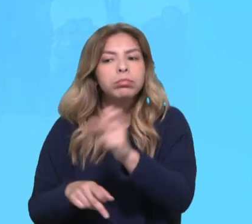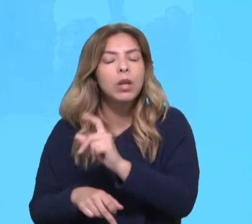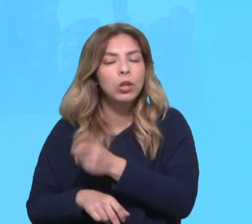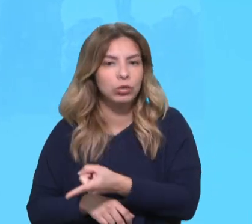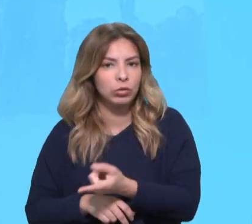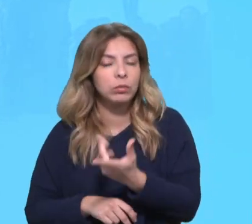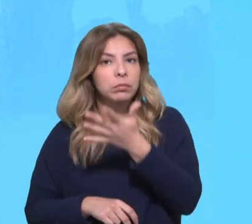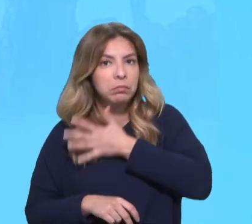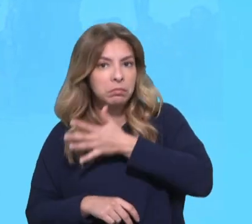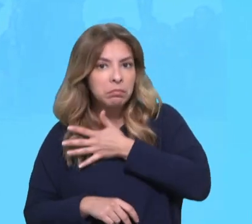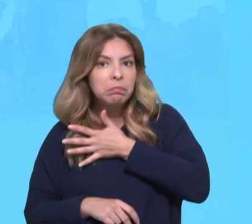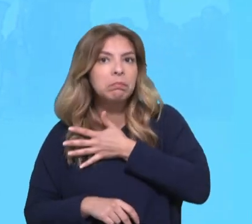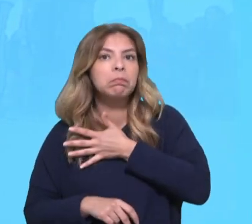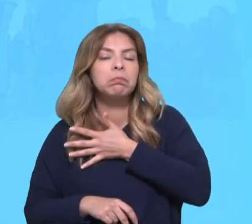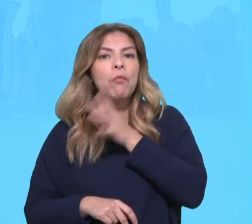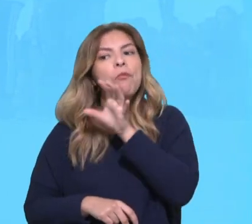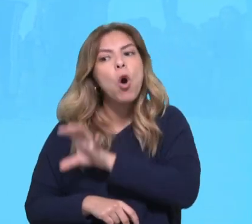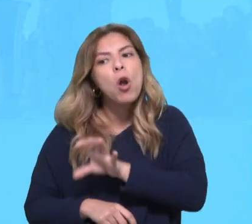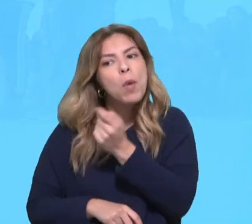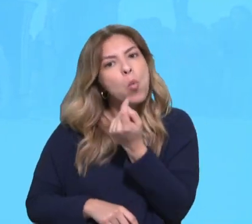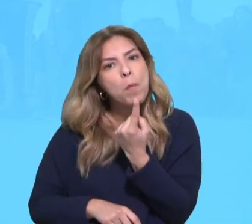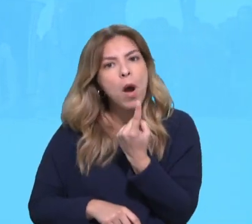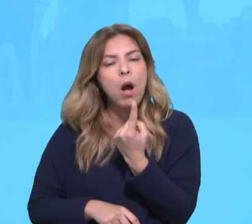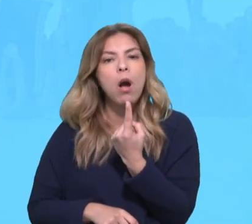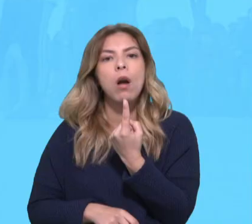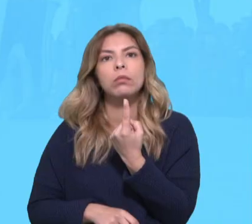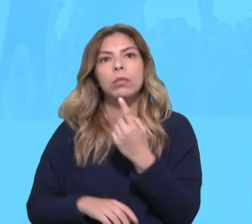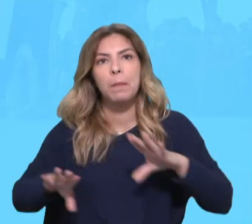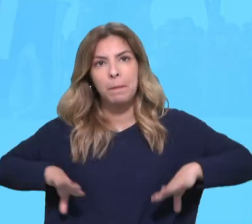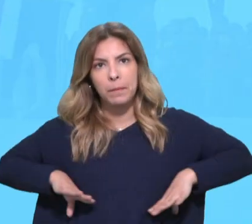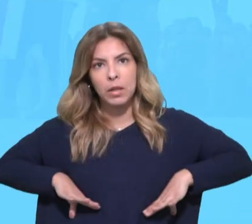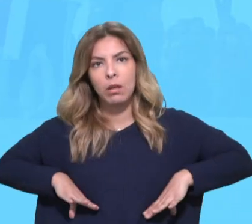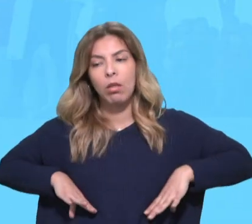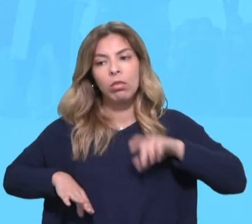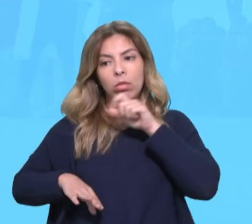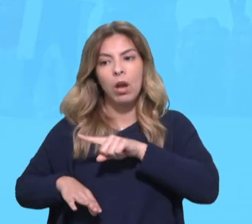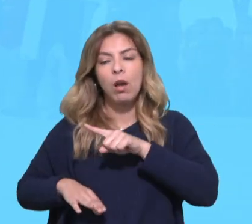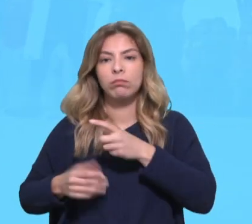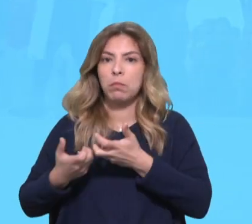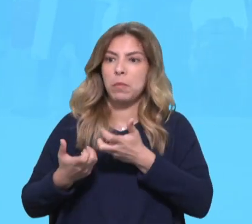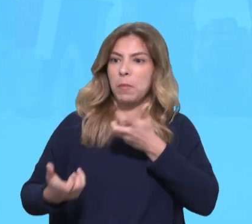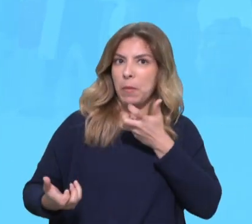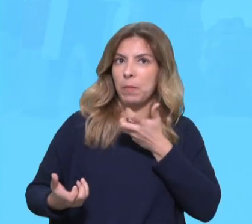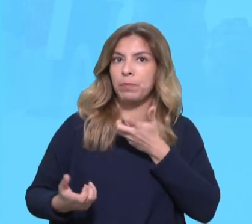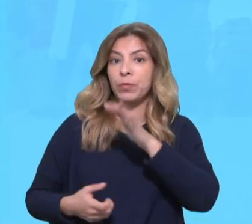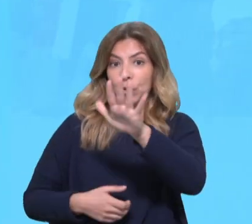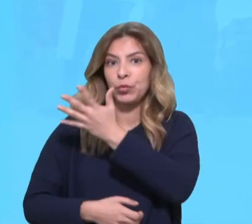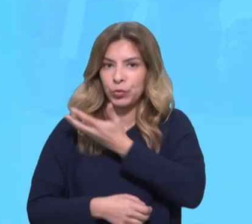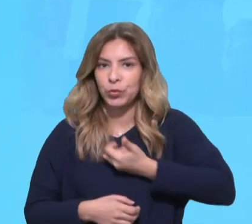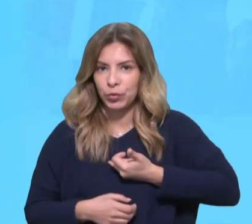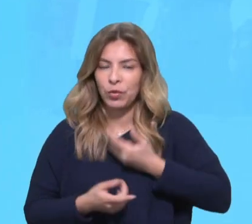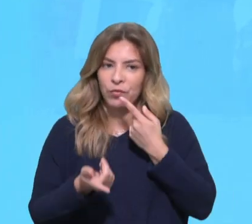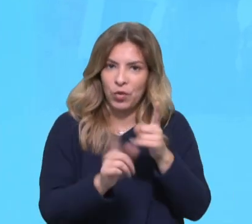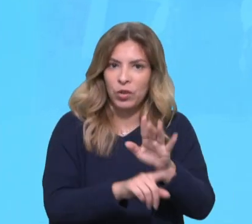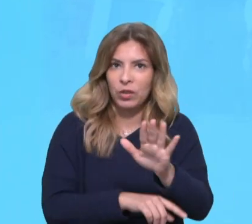que seja uma forma que a Santa Maria da Feira encontra para celebrar. Nós já vamos falar